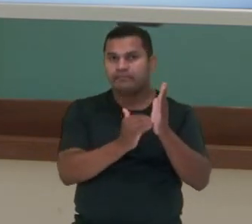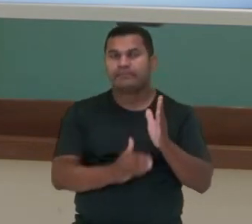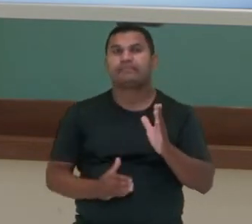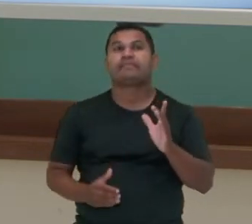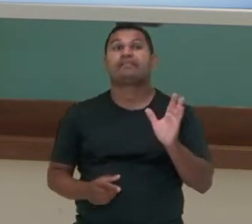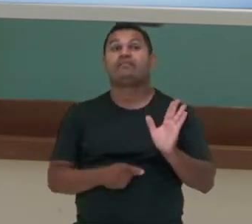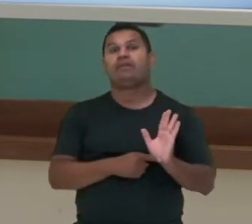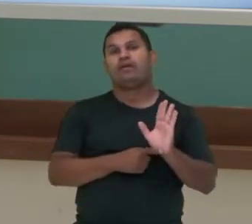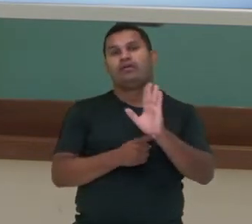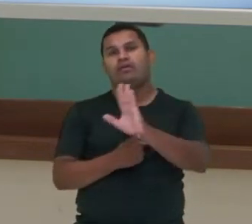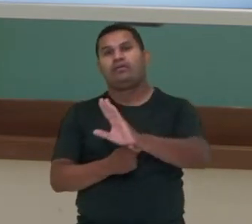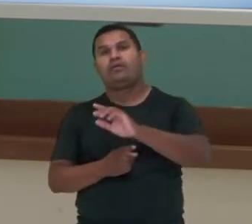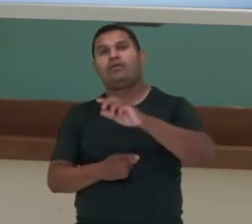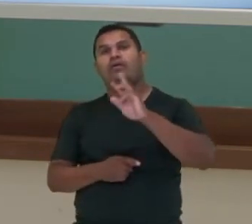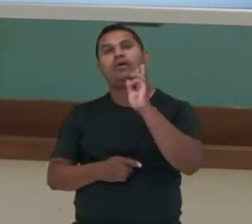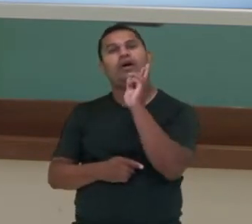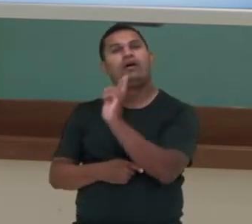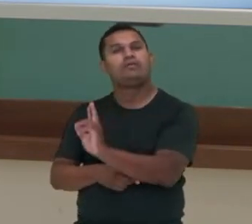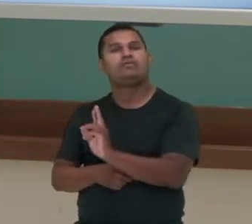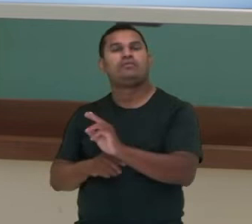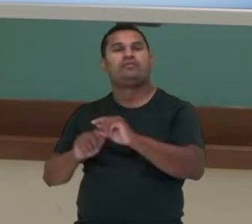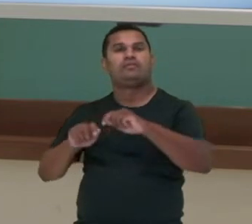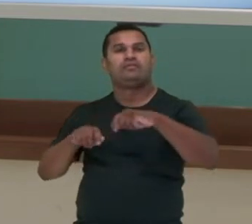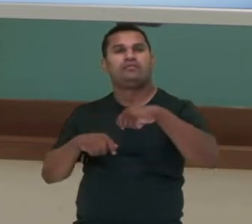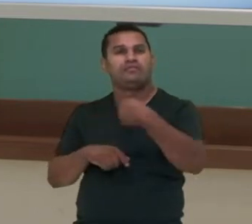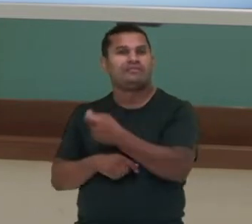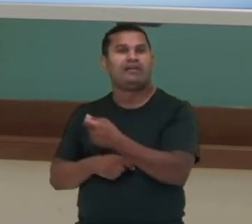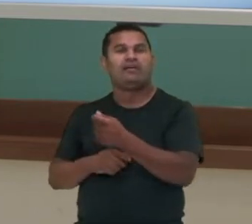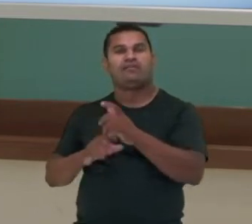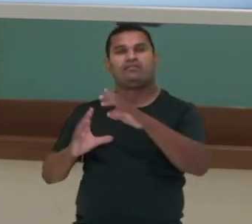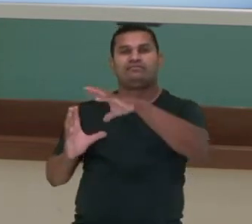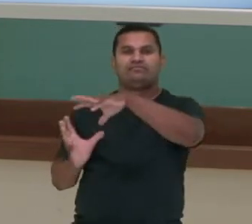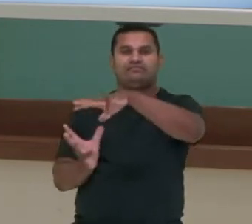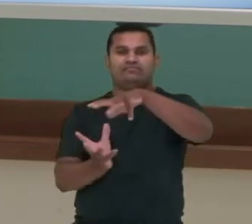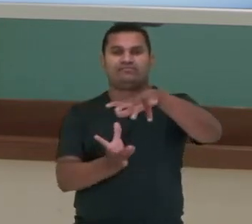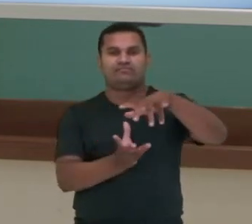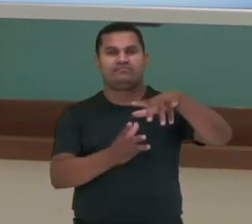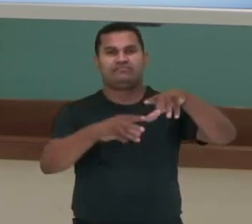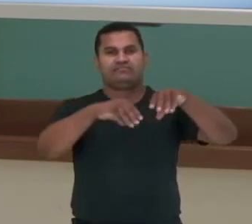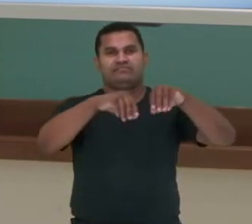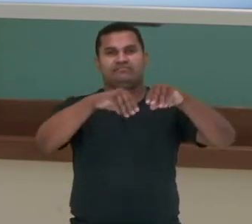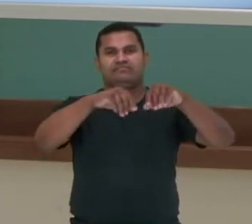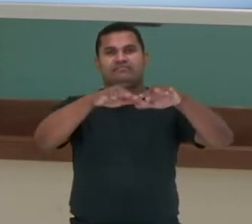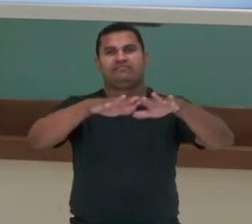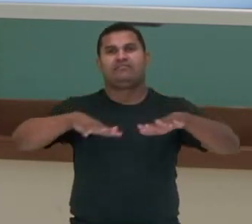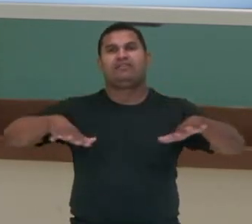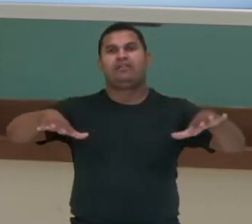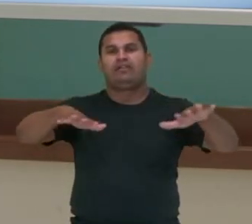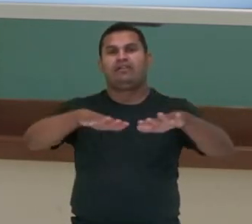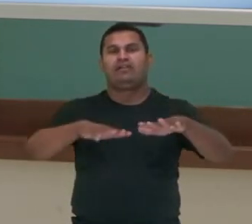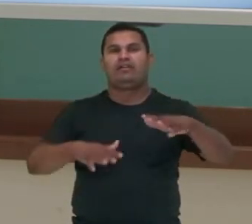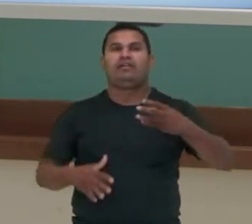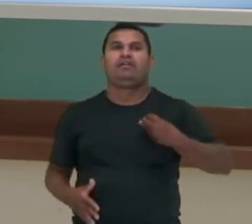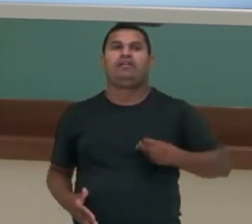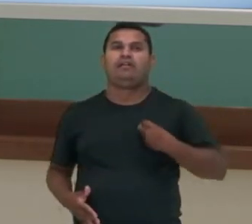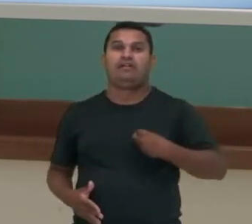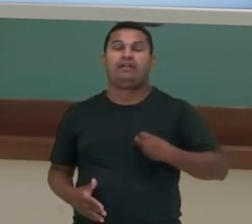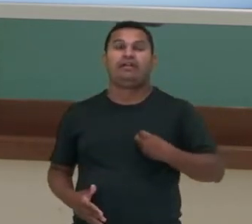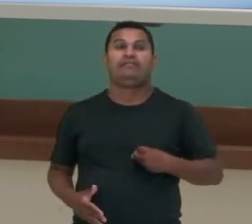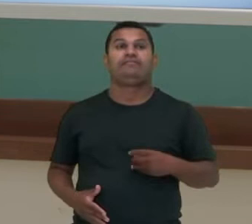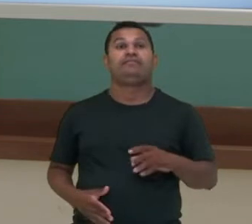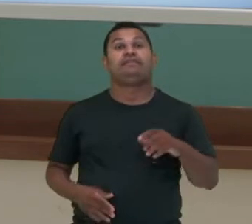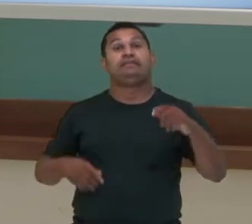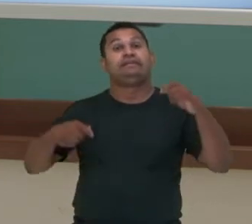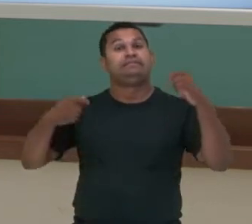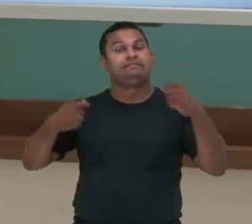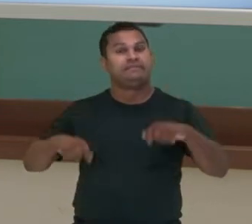vão possibilitar a formação da própria biosfera, que a gente chama, da vida do planeta. Eu